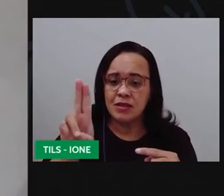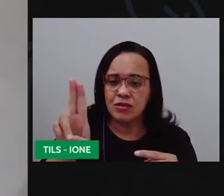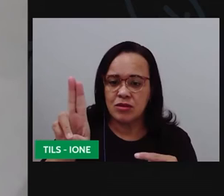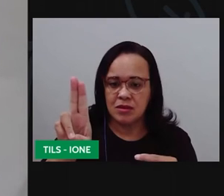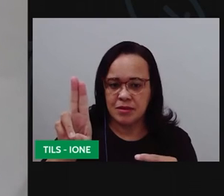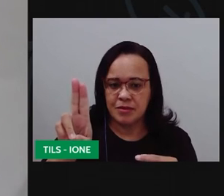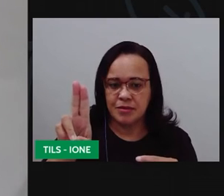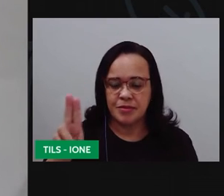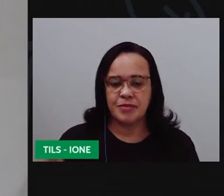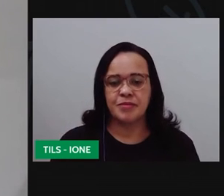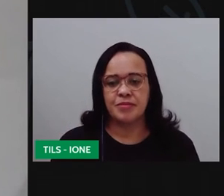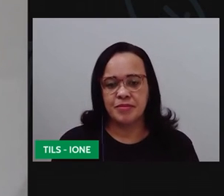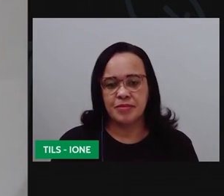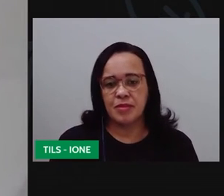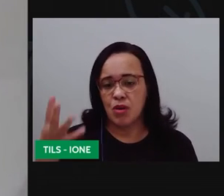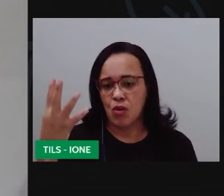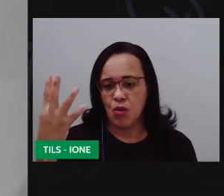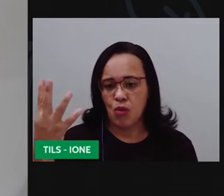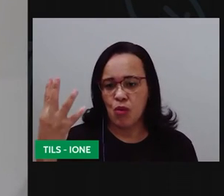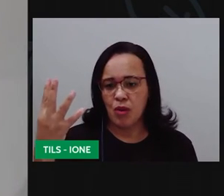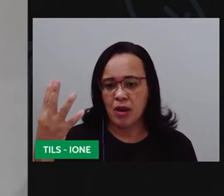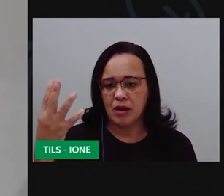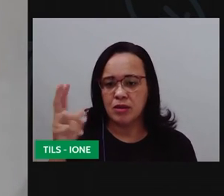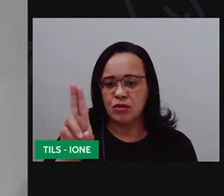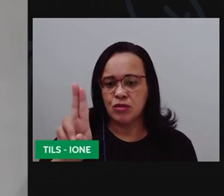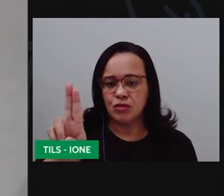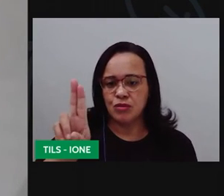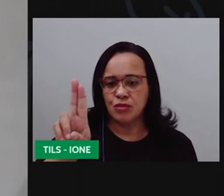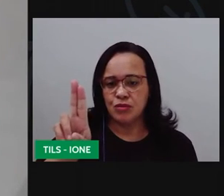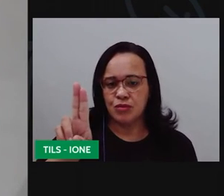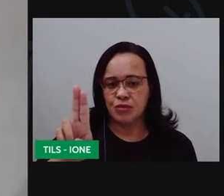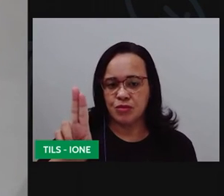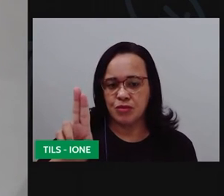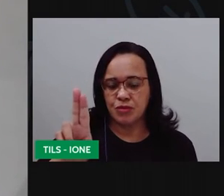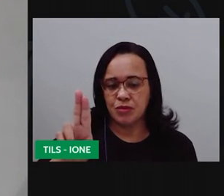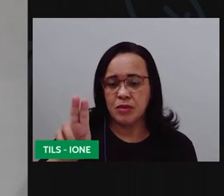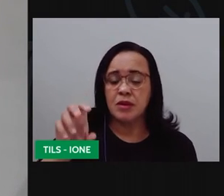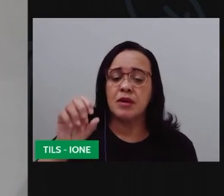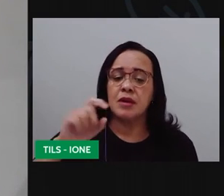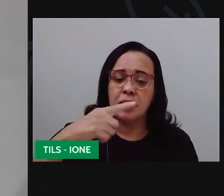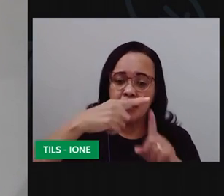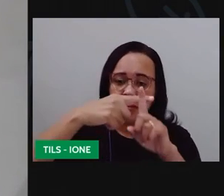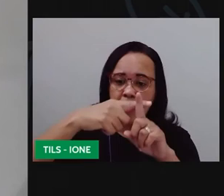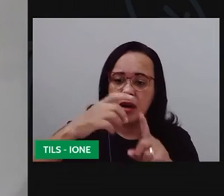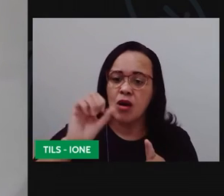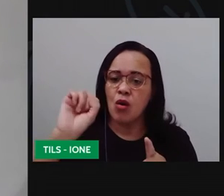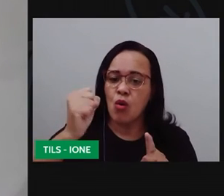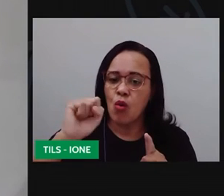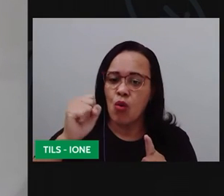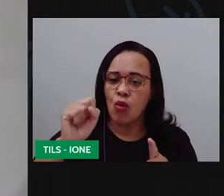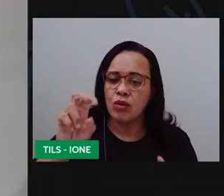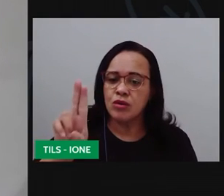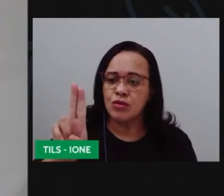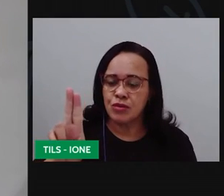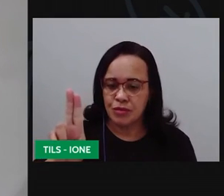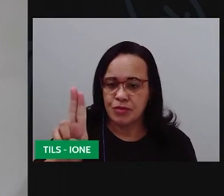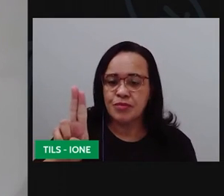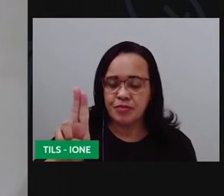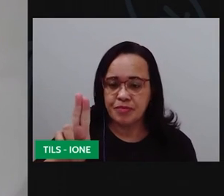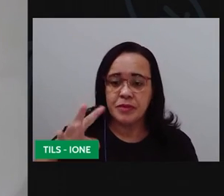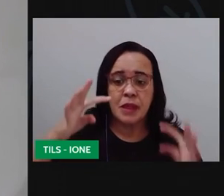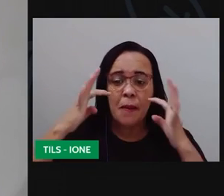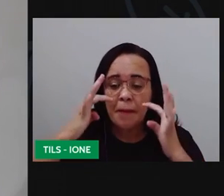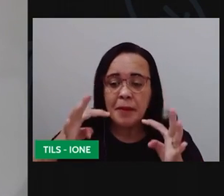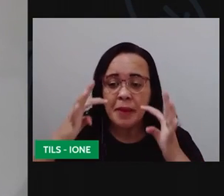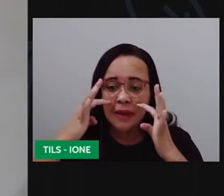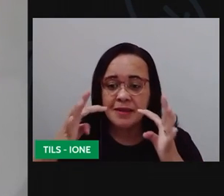44 unidades não é mais oito unidades presta bem atenção nessa explicação da